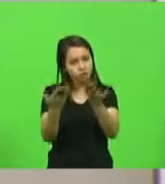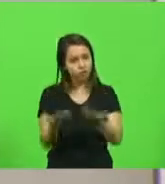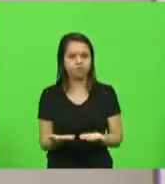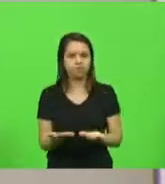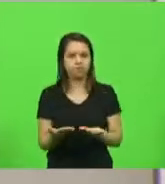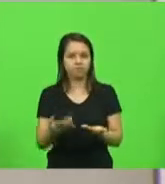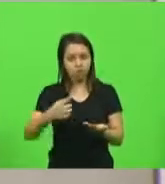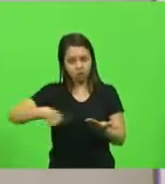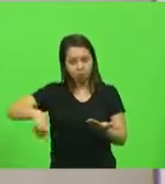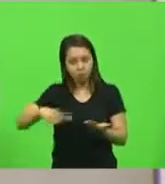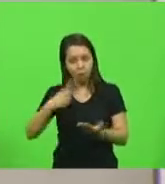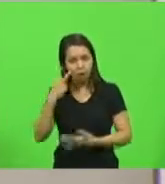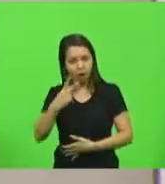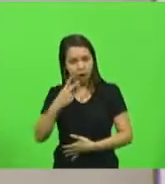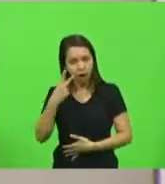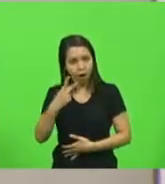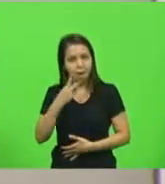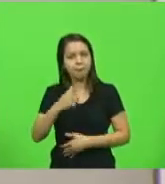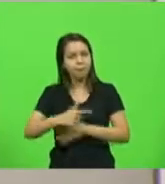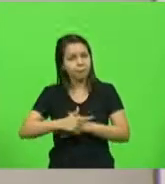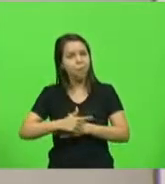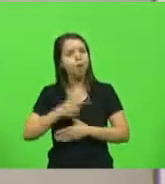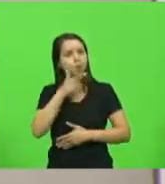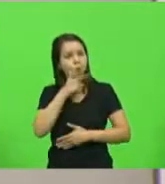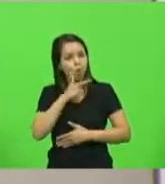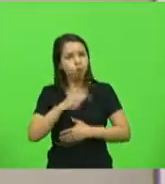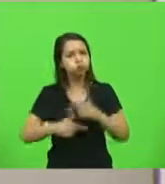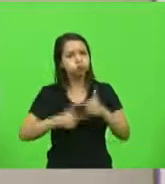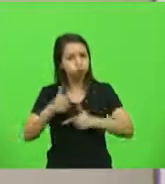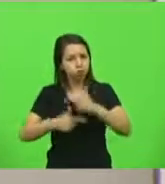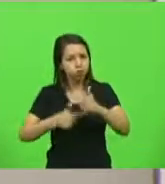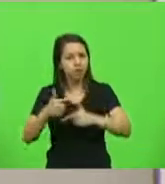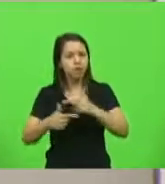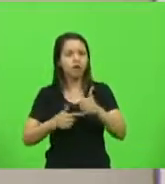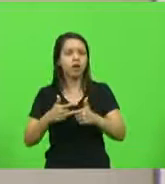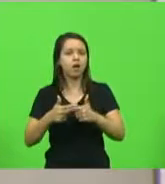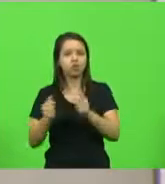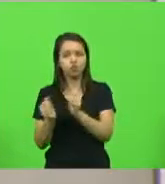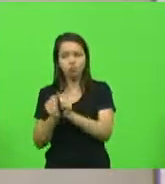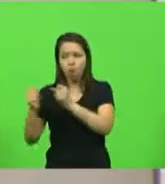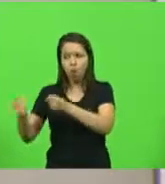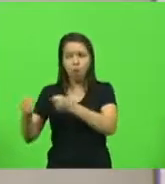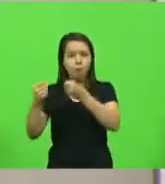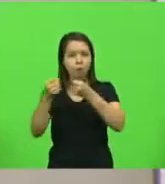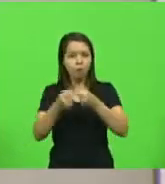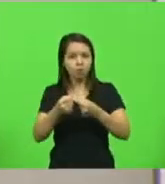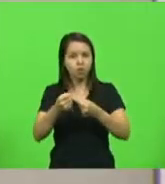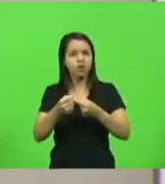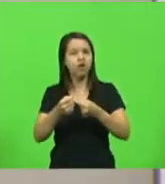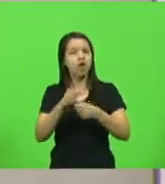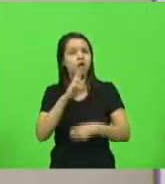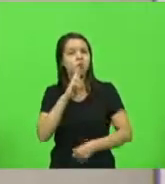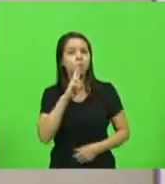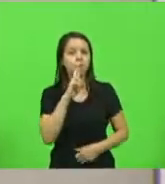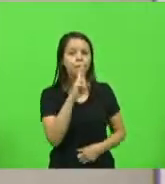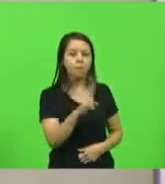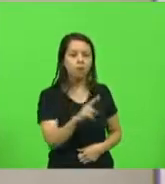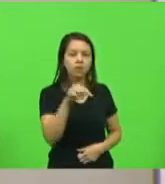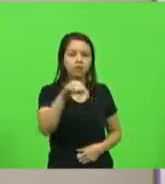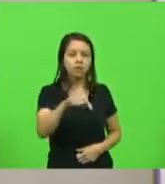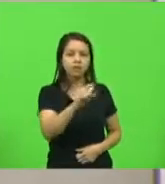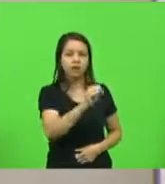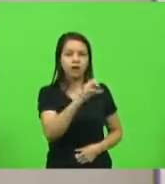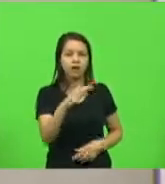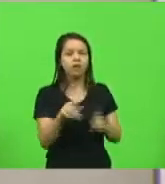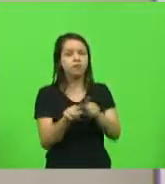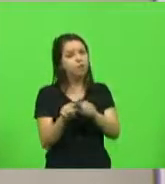parte, juntamente com todos os poderes, do intuito de dar a Santa Catarina respostas positivas e de auxiliá-lo